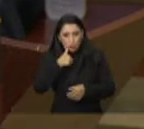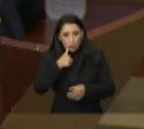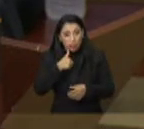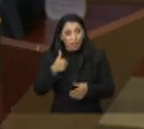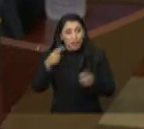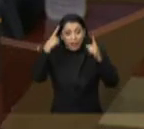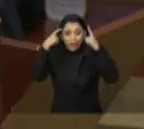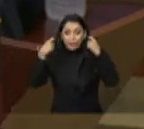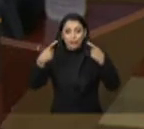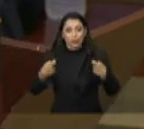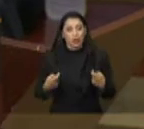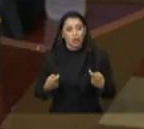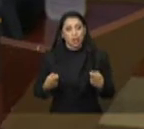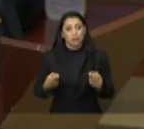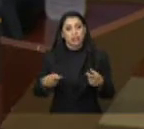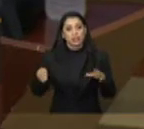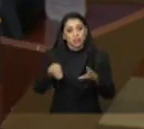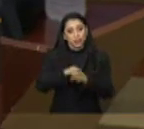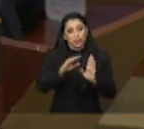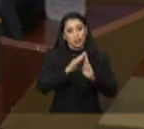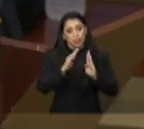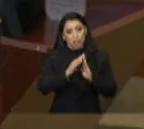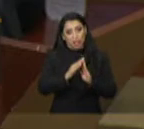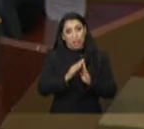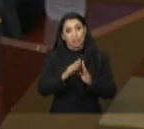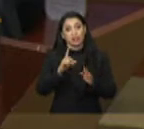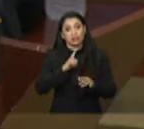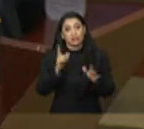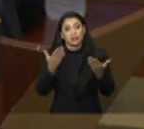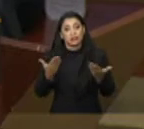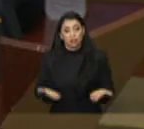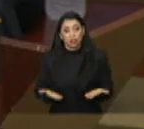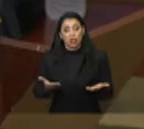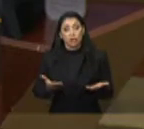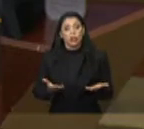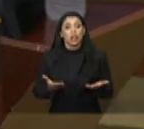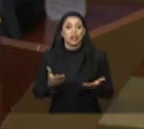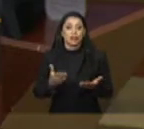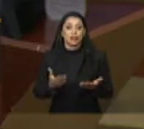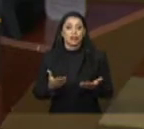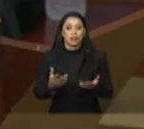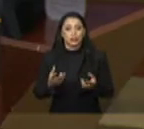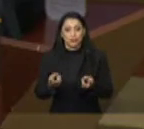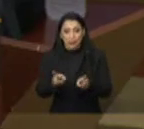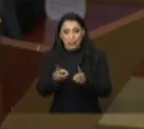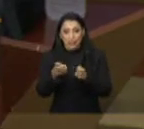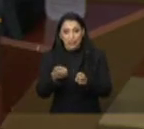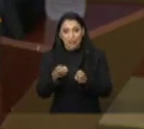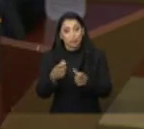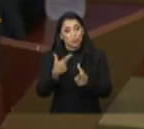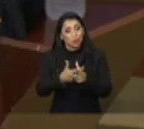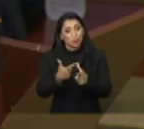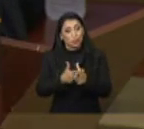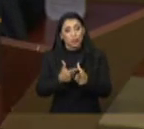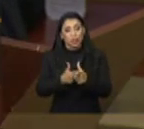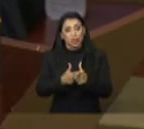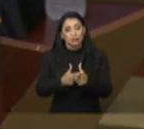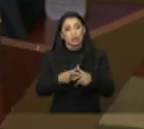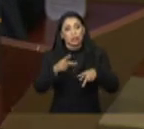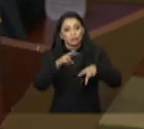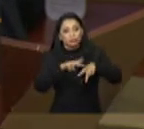dialoga também diretamente com o problema da desigualdade de gênero e mais